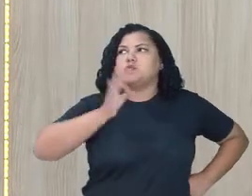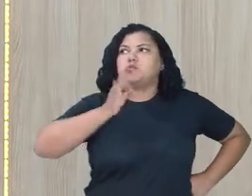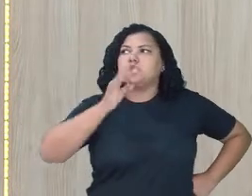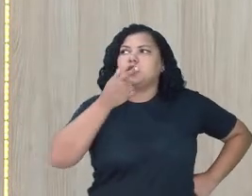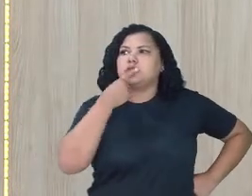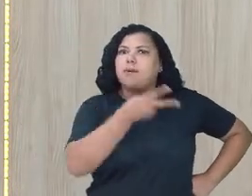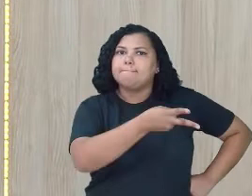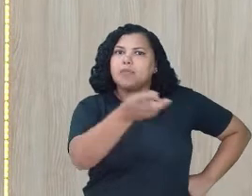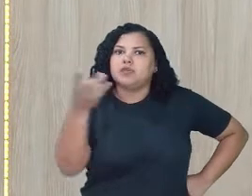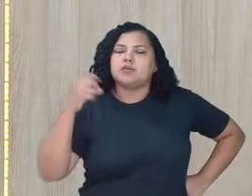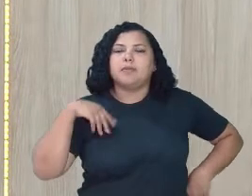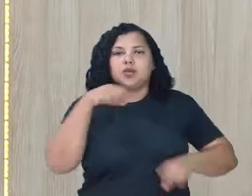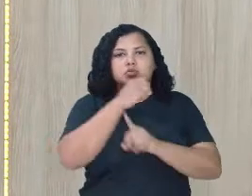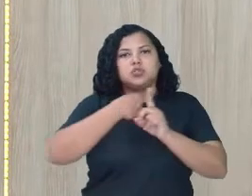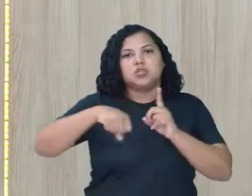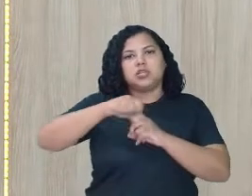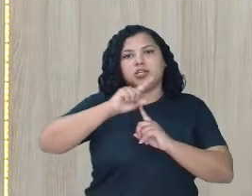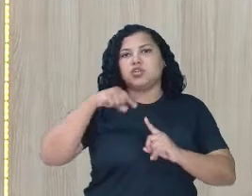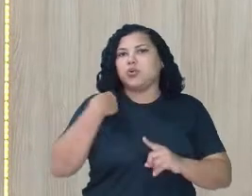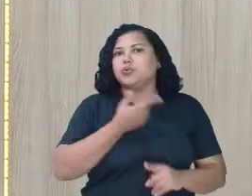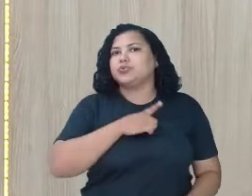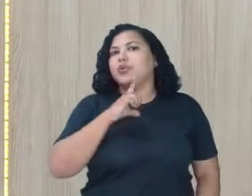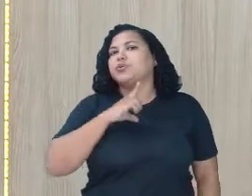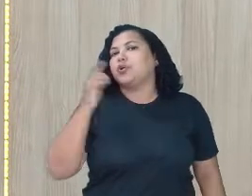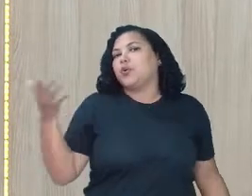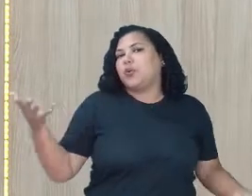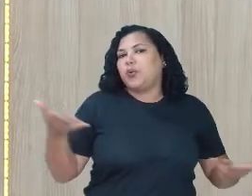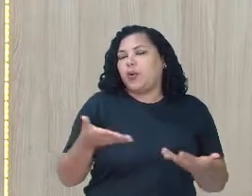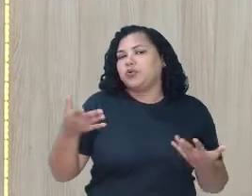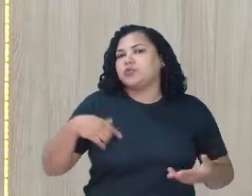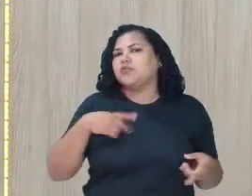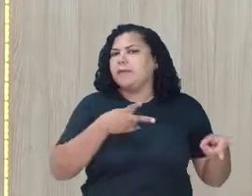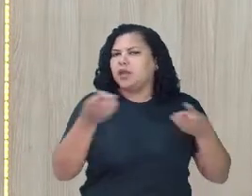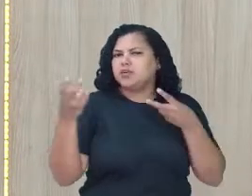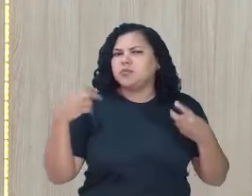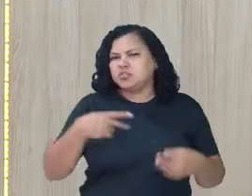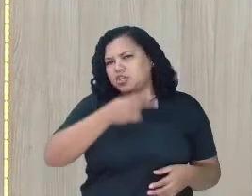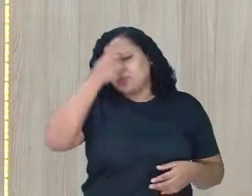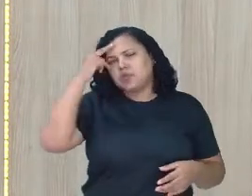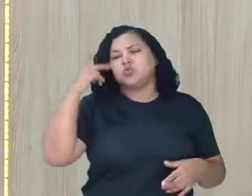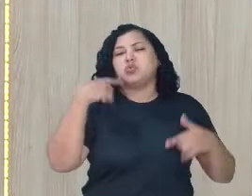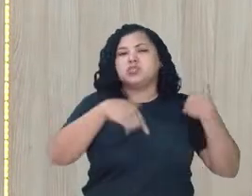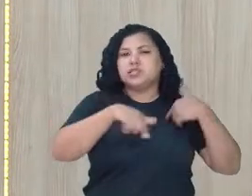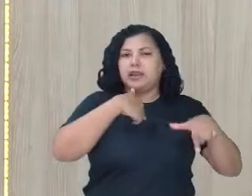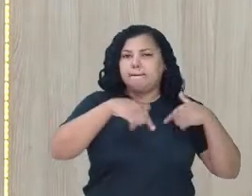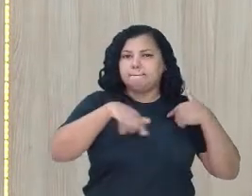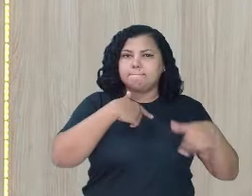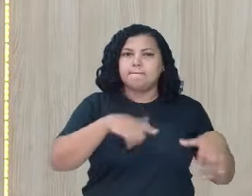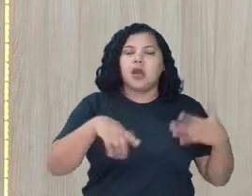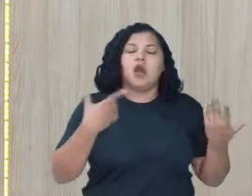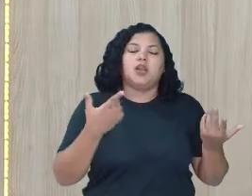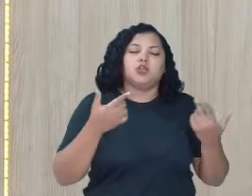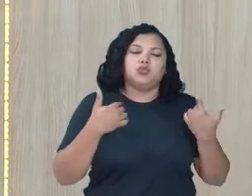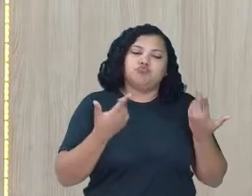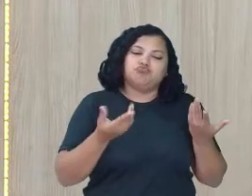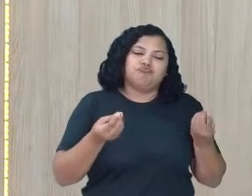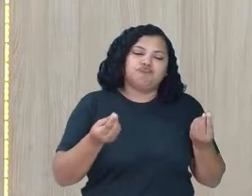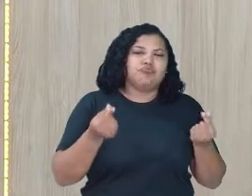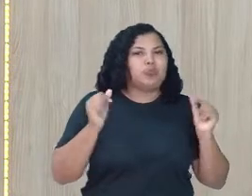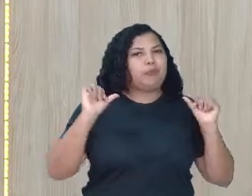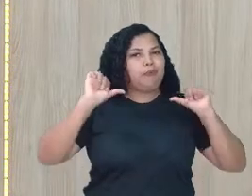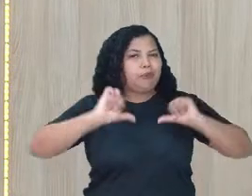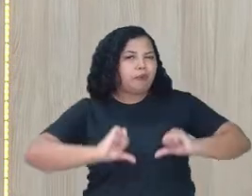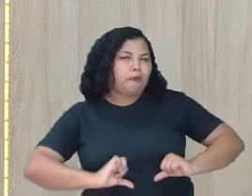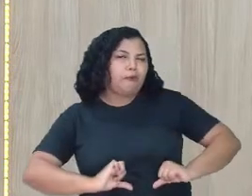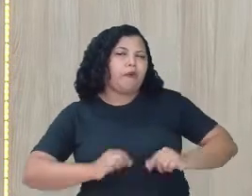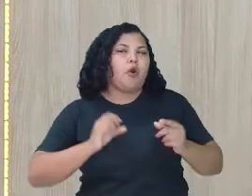se a gente olhar a sociedade que a gente tem hoje, vocês vão ver que as pessoas que estão trabalhando nos empregos, né,